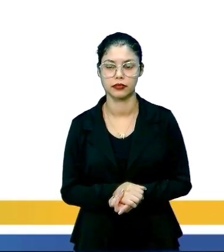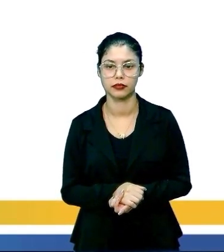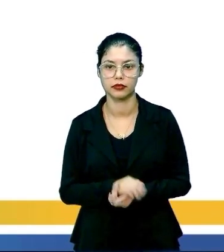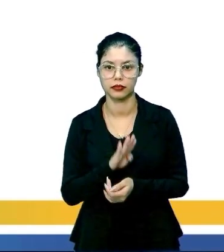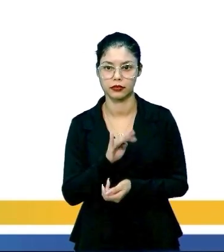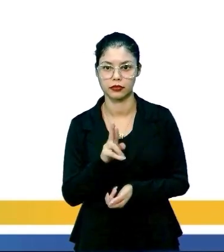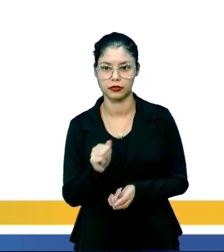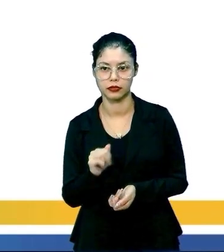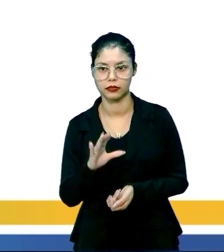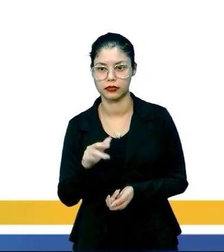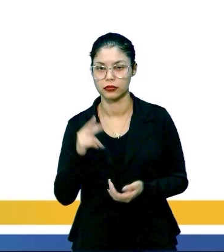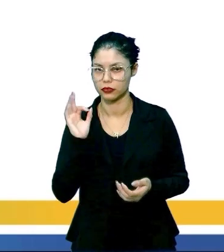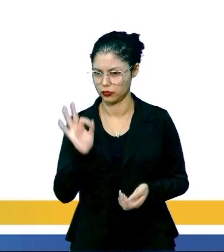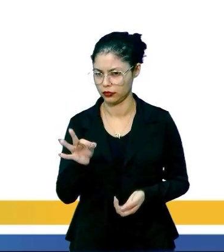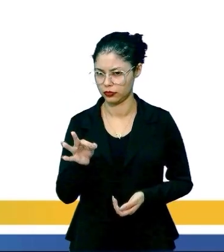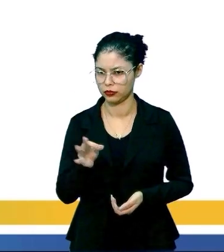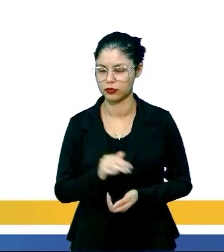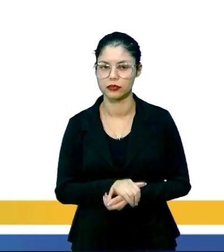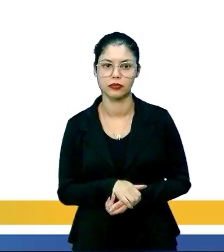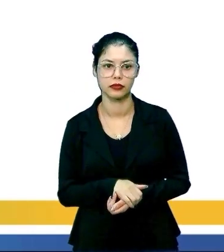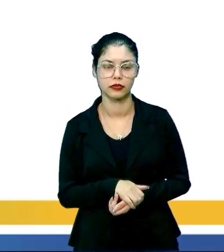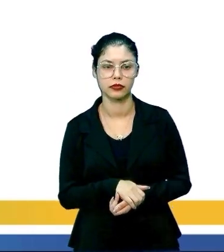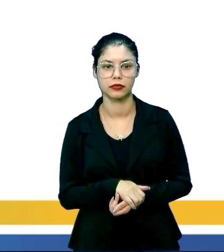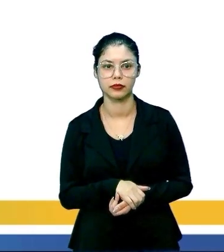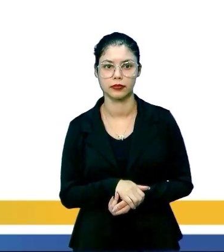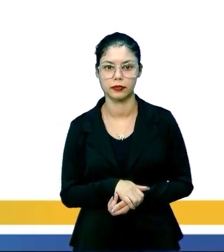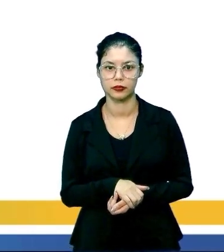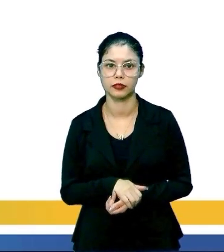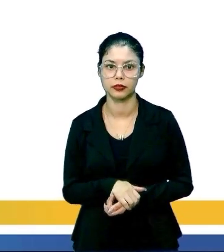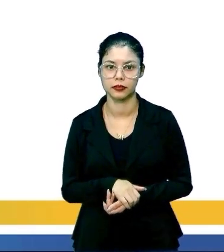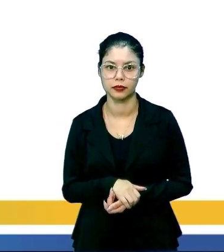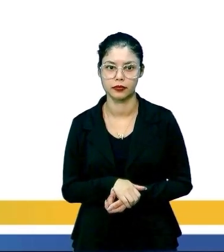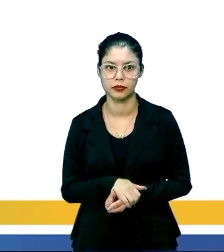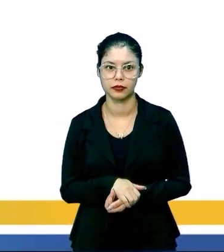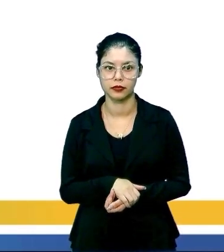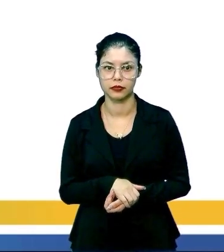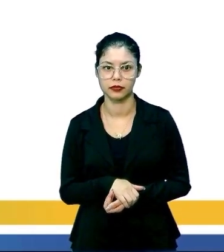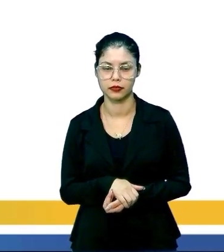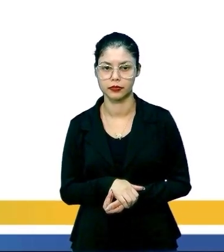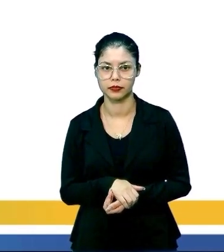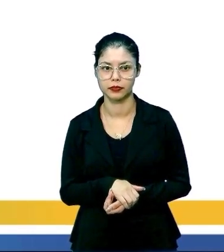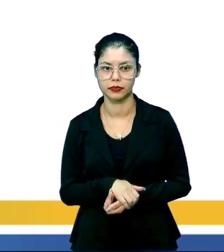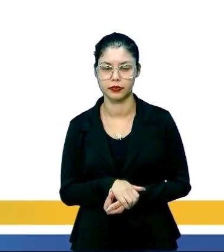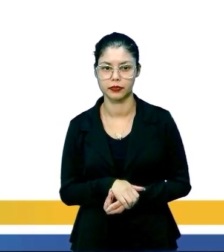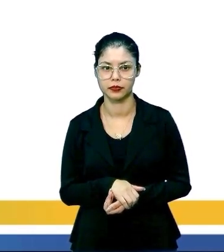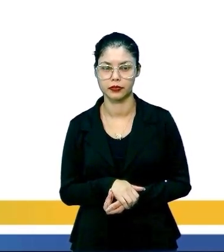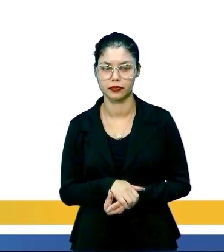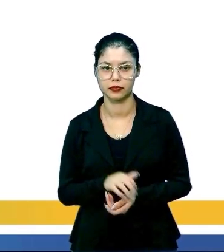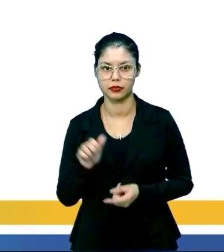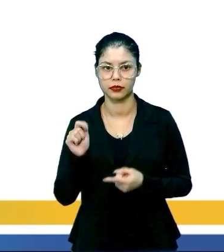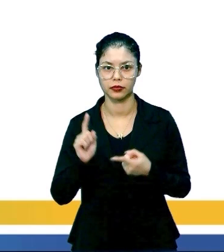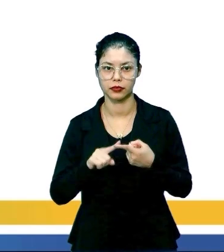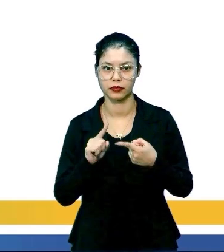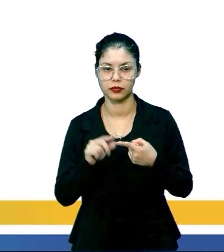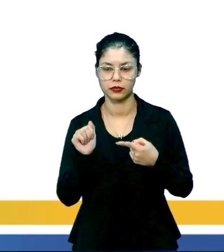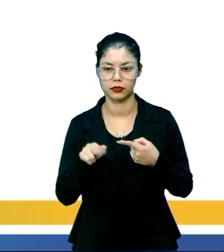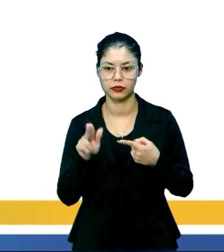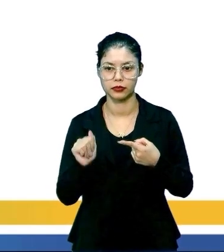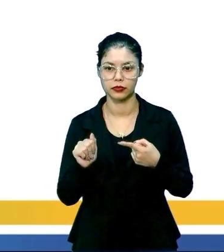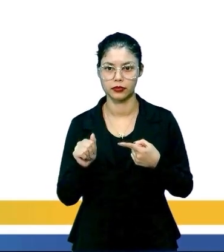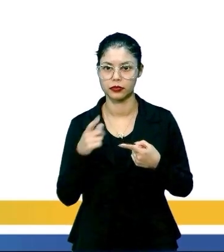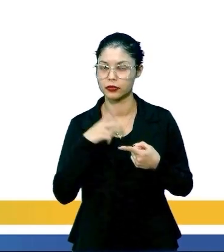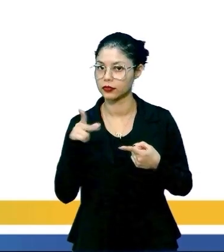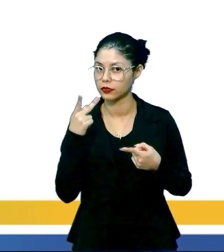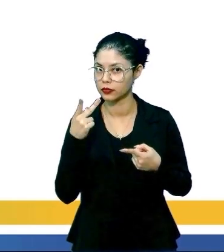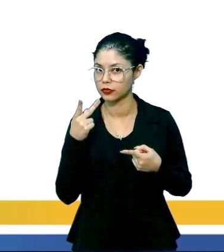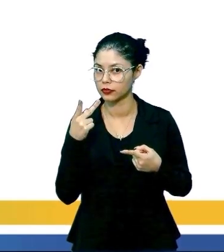de Beatriz e Camila estão corretas? A gente tem que sempre observar, ó. A Ana, nesse caso lá, ela